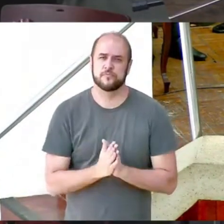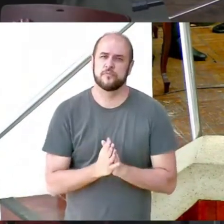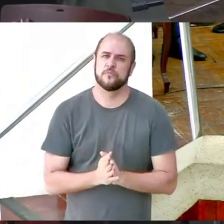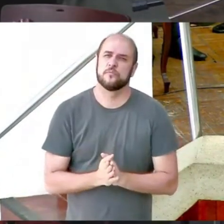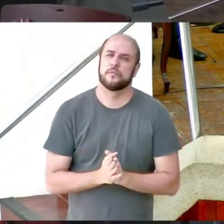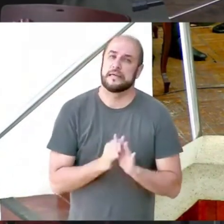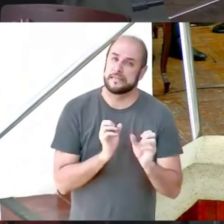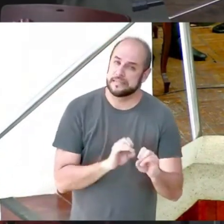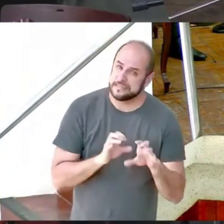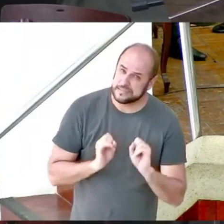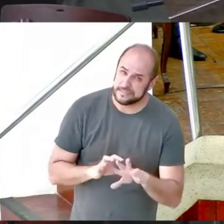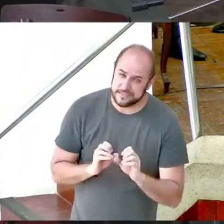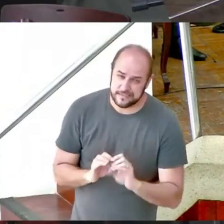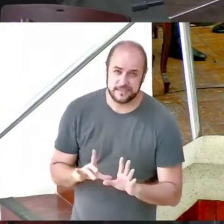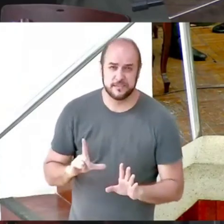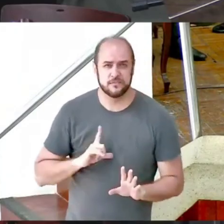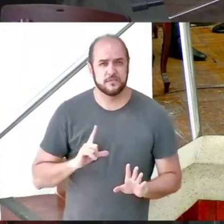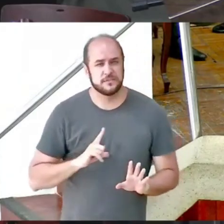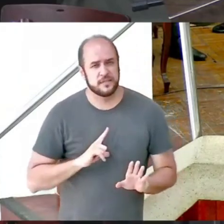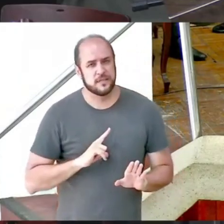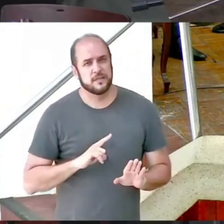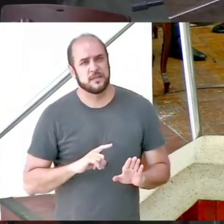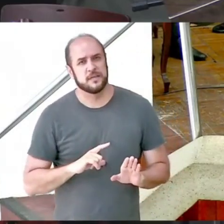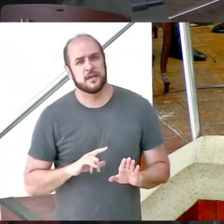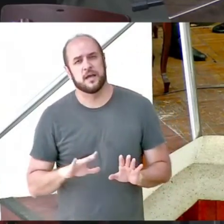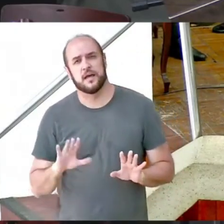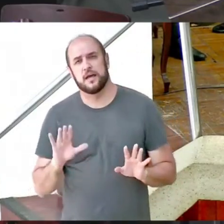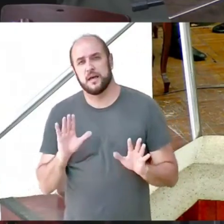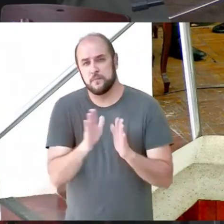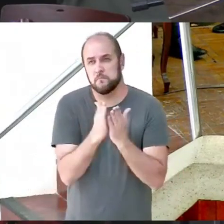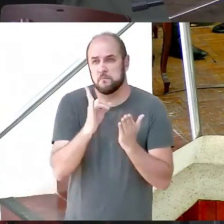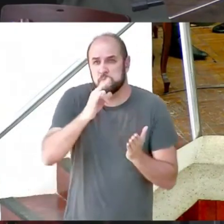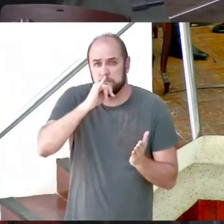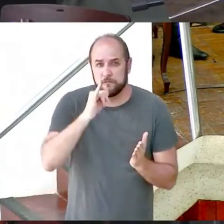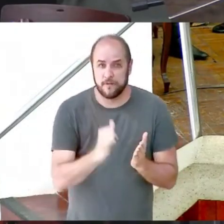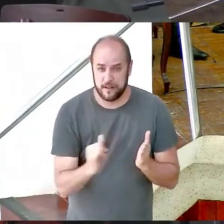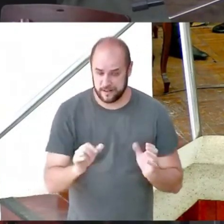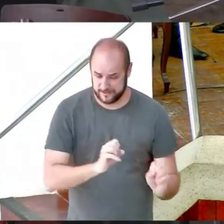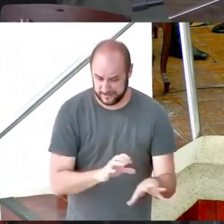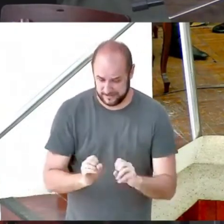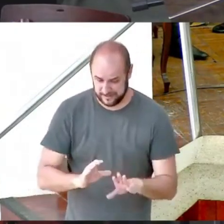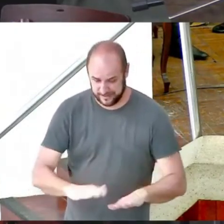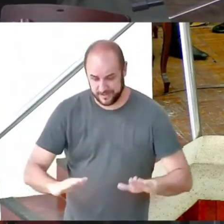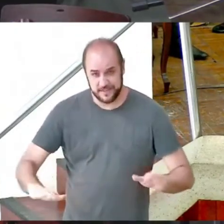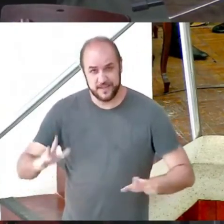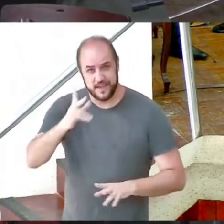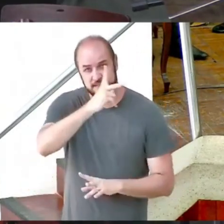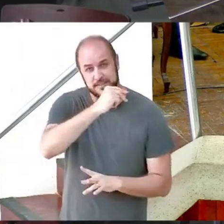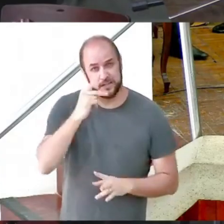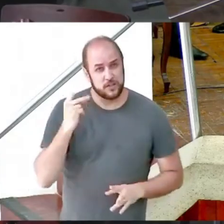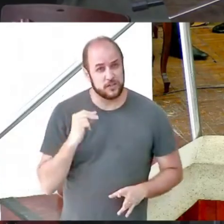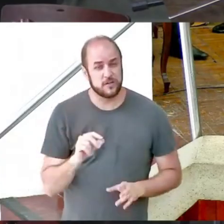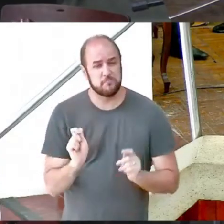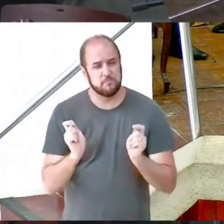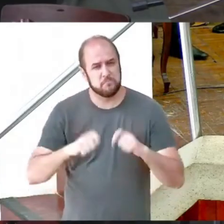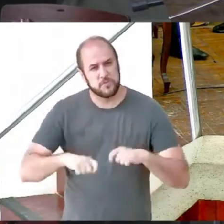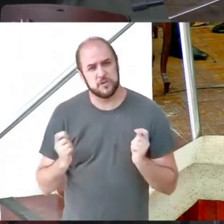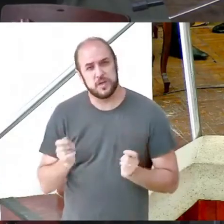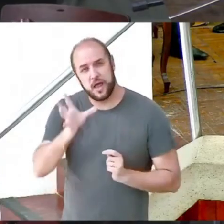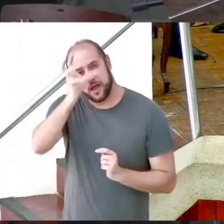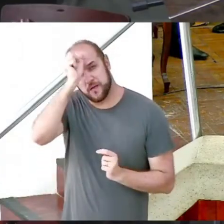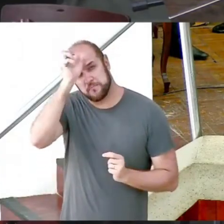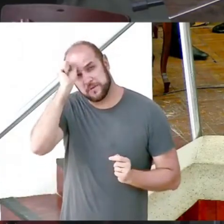os ensinos da Escritura Sagrada e fazer com que crianças e adolescentes pudessem